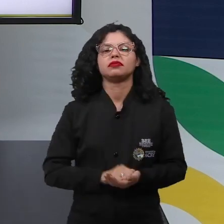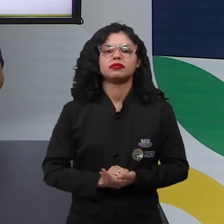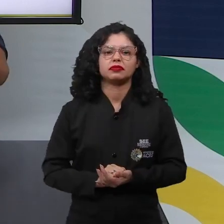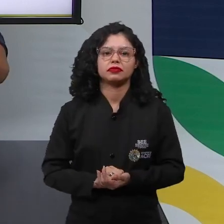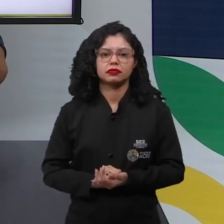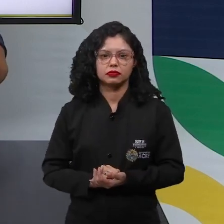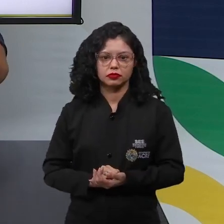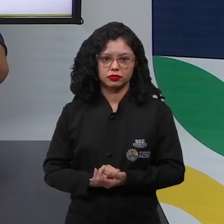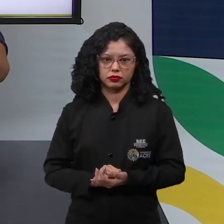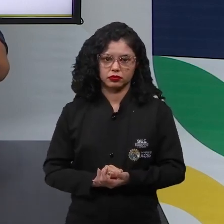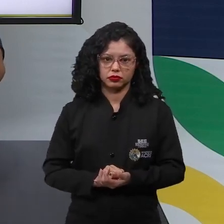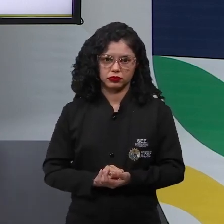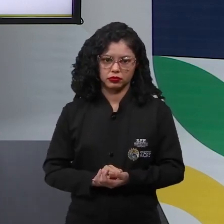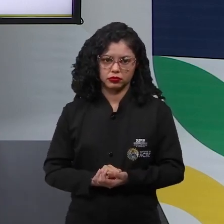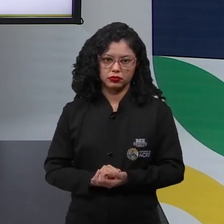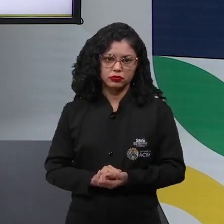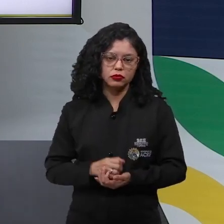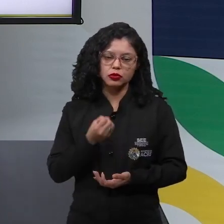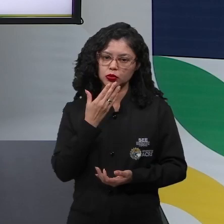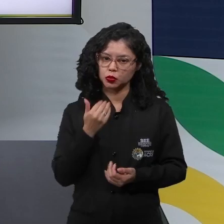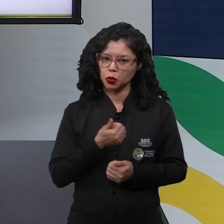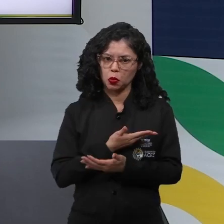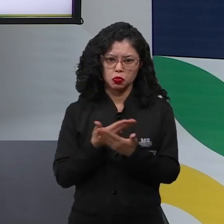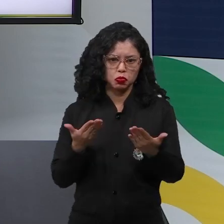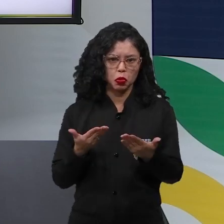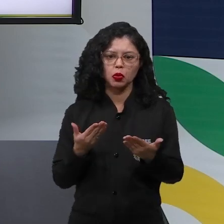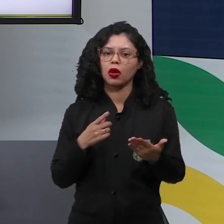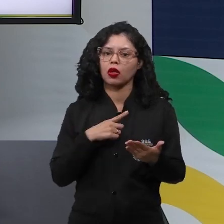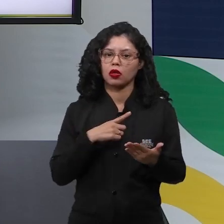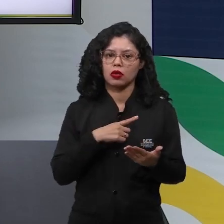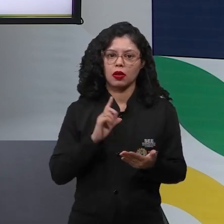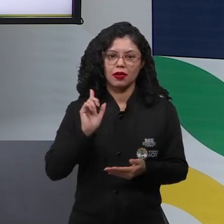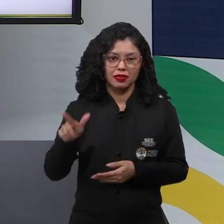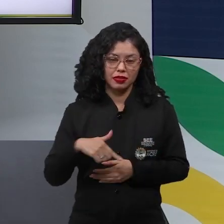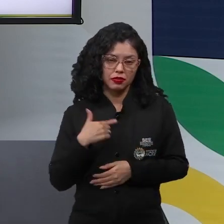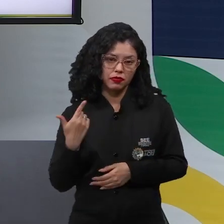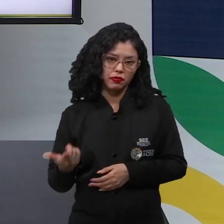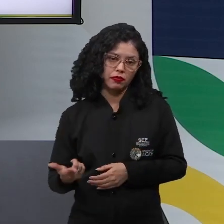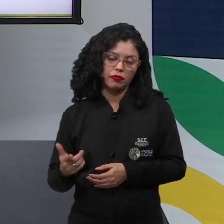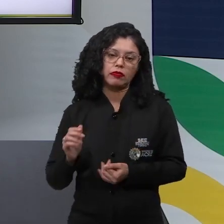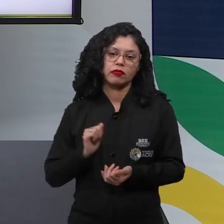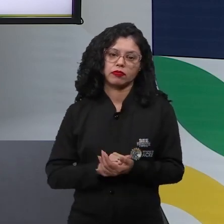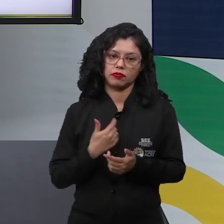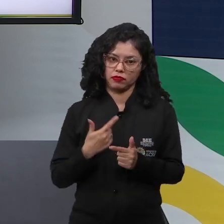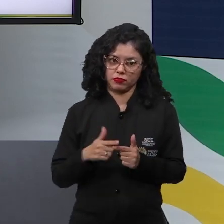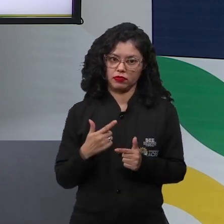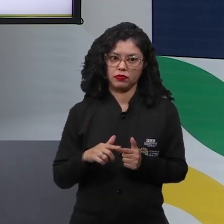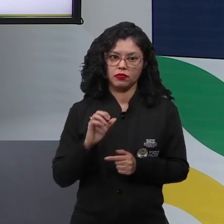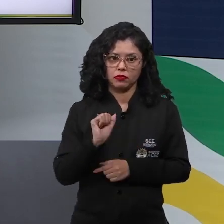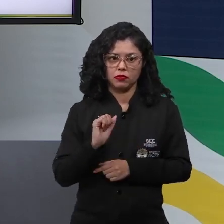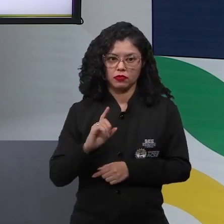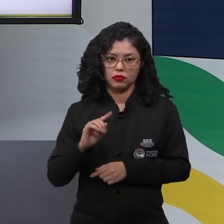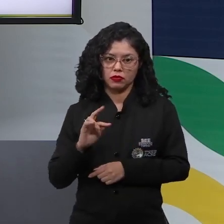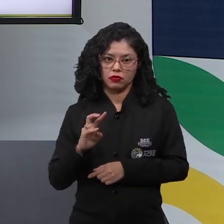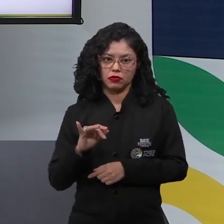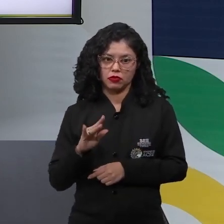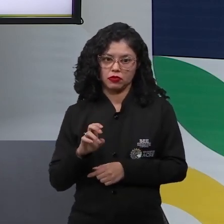né, que se dava bem com todo mundo. Mas depois do acidente, né,